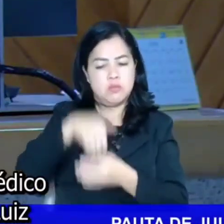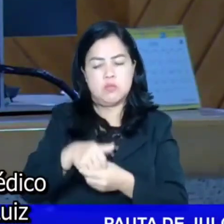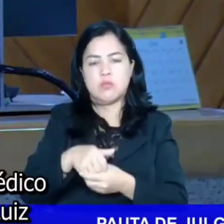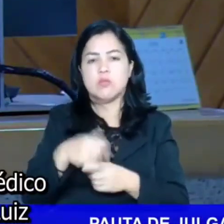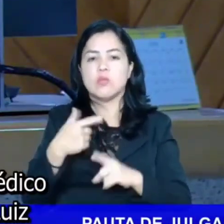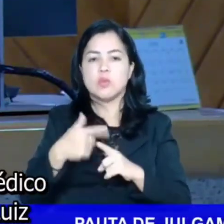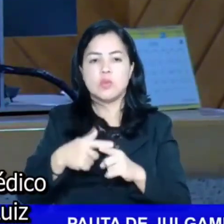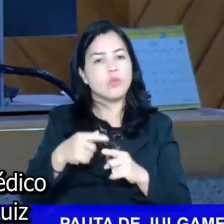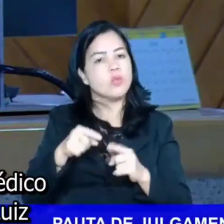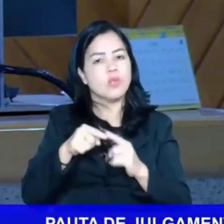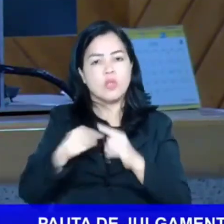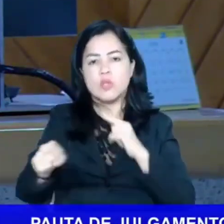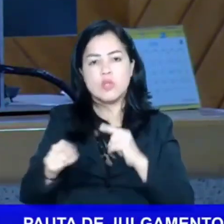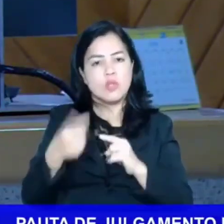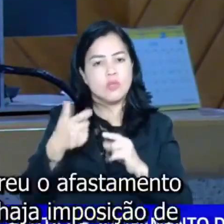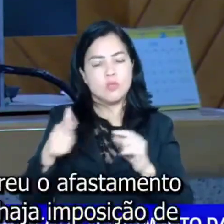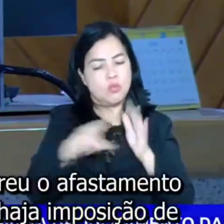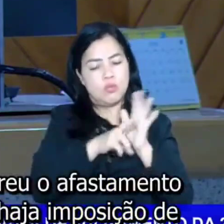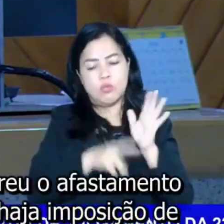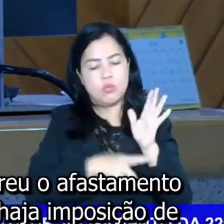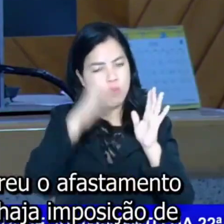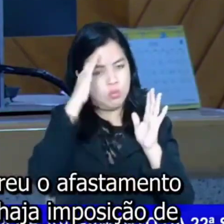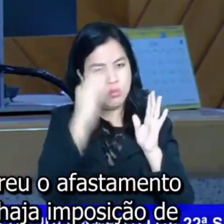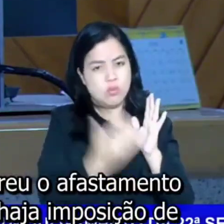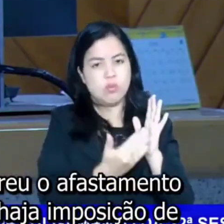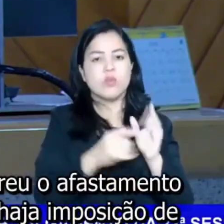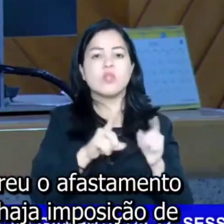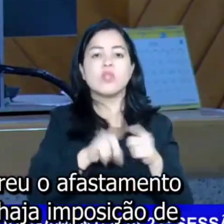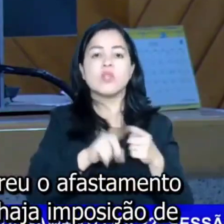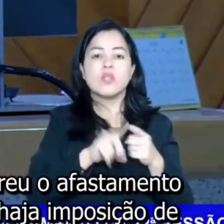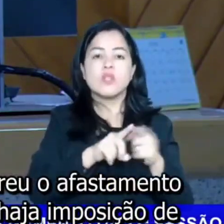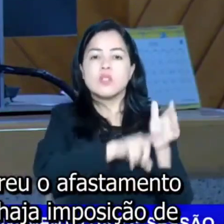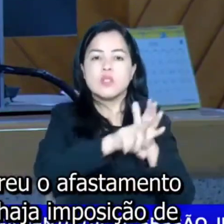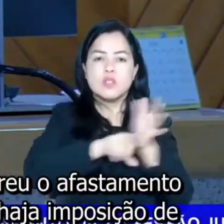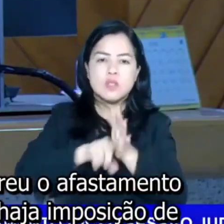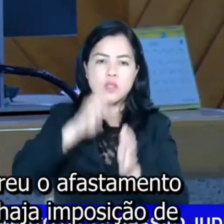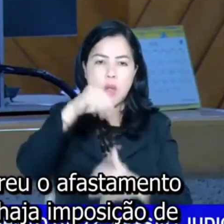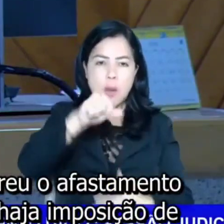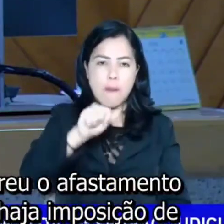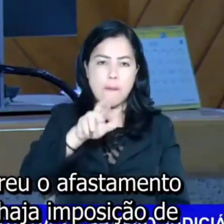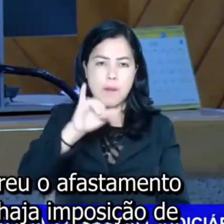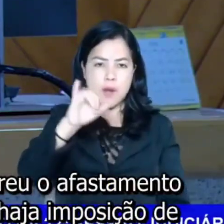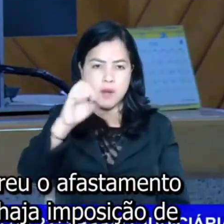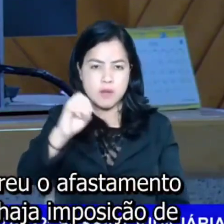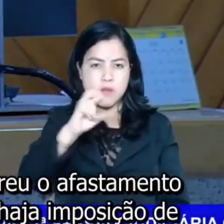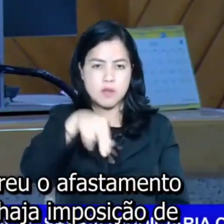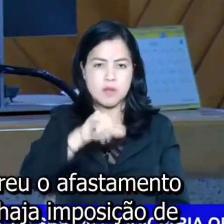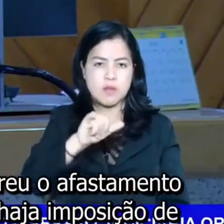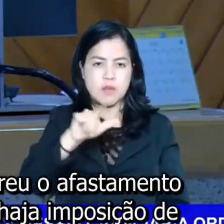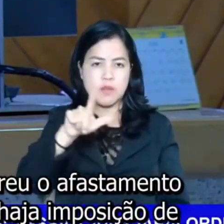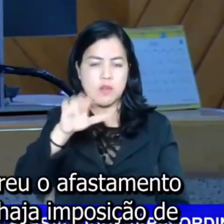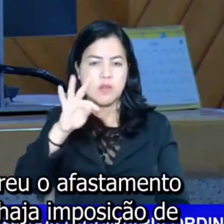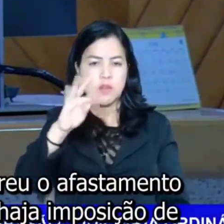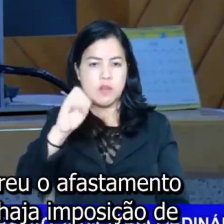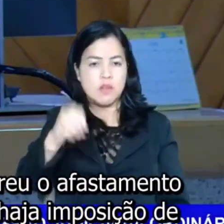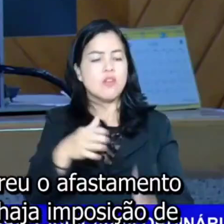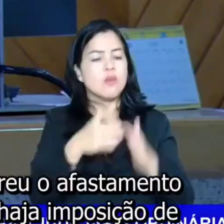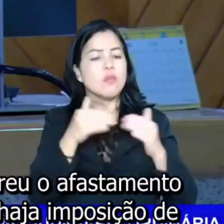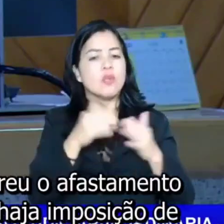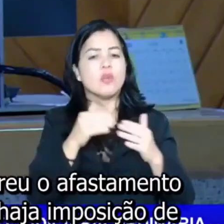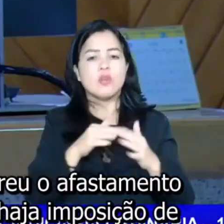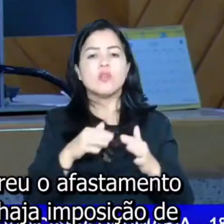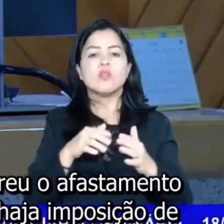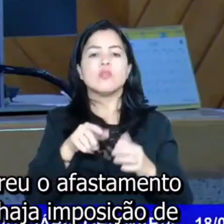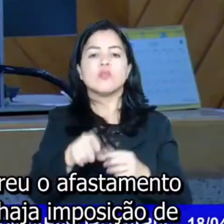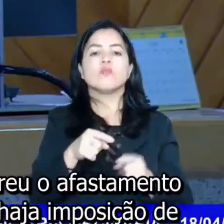os argumentos da defesa de José Luiz. E o investigado Mário Milton, em alegações finais, requereu o afastamento das preliminares